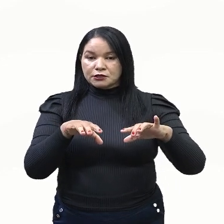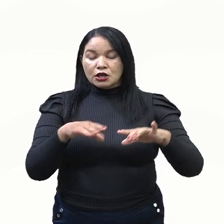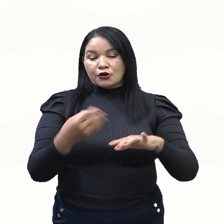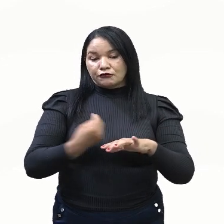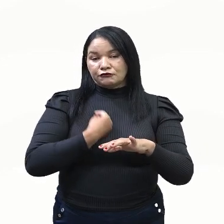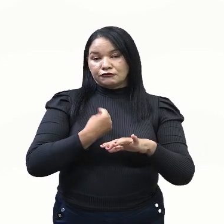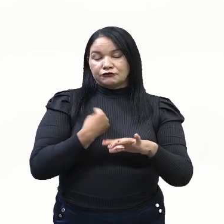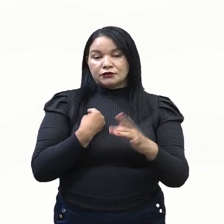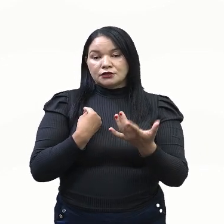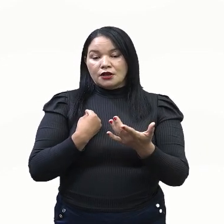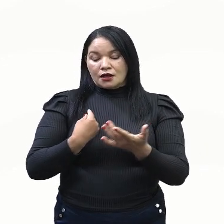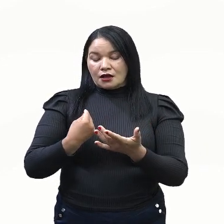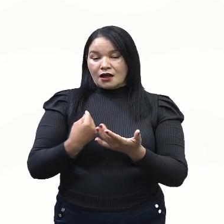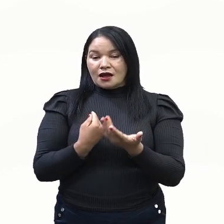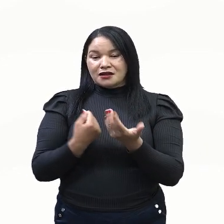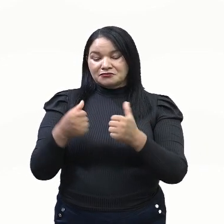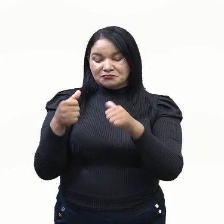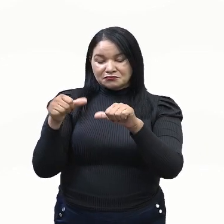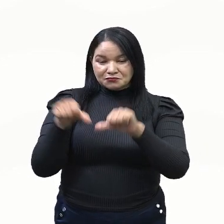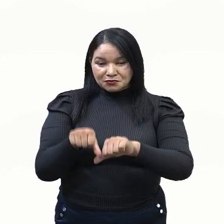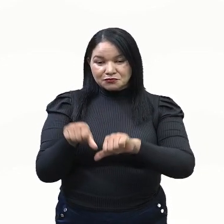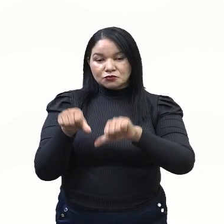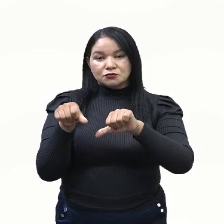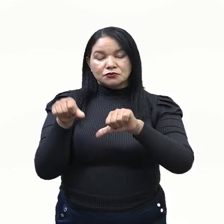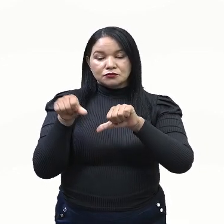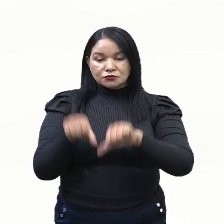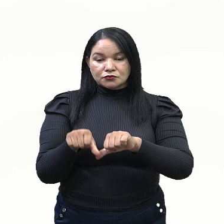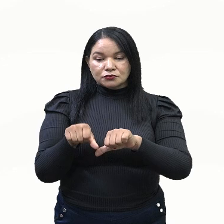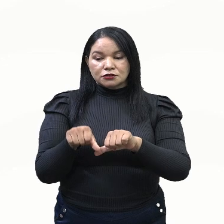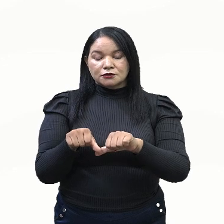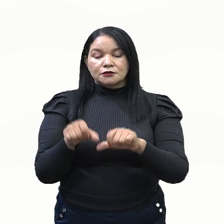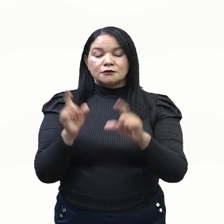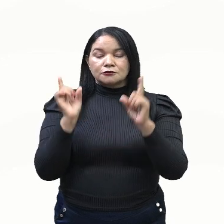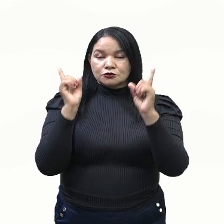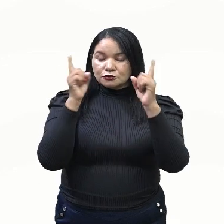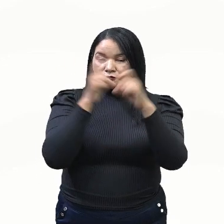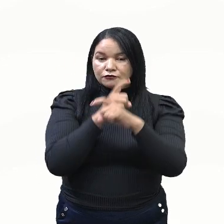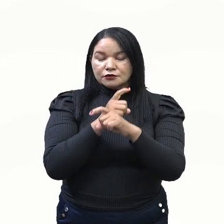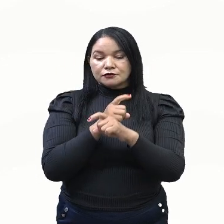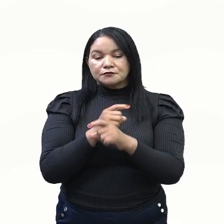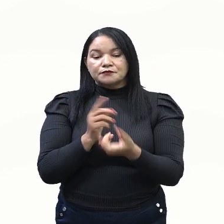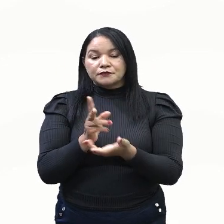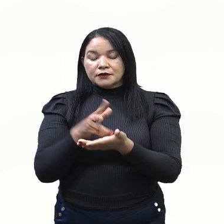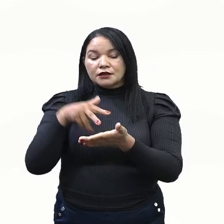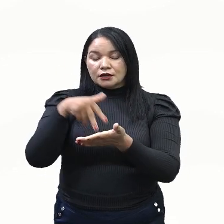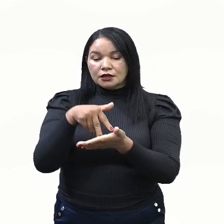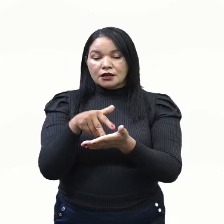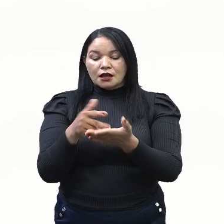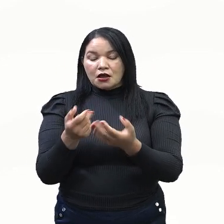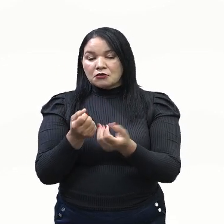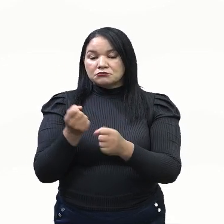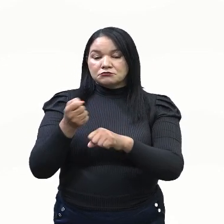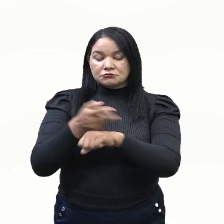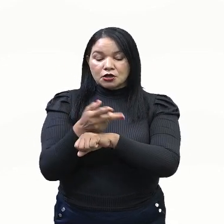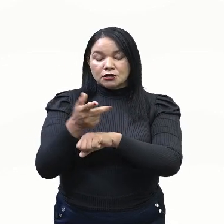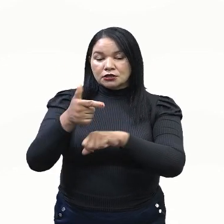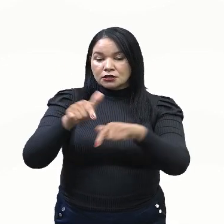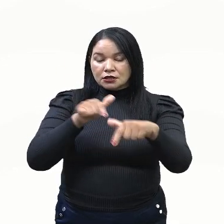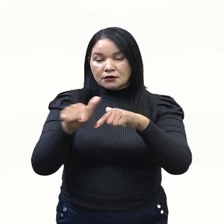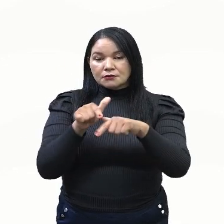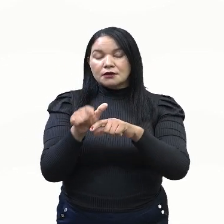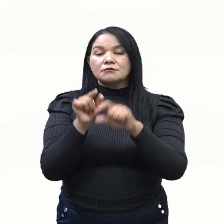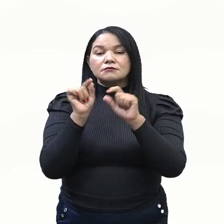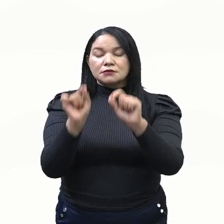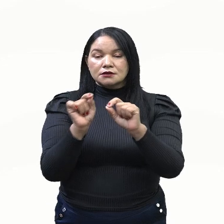em condições precárias, né? E aí estarão colocados ali no mercado de trabalho para